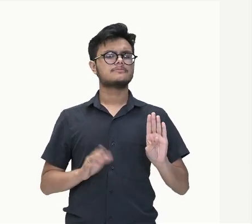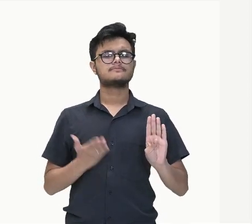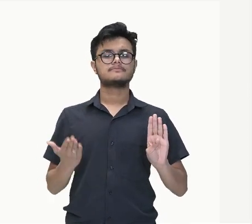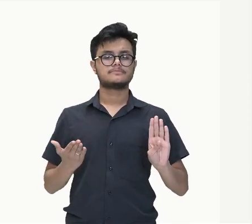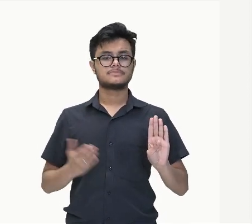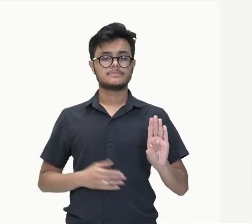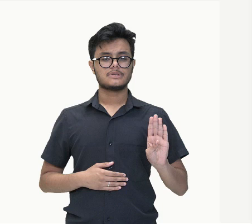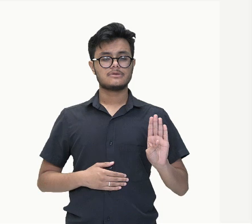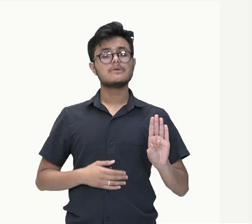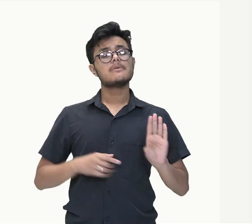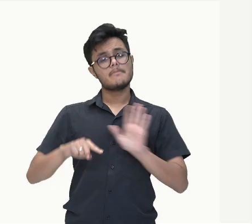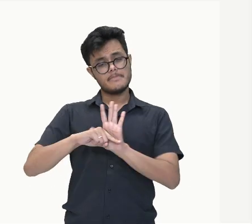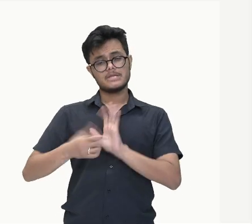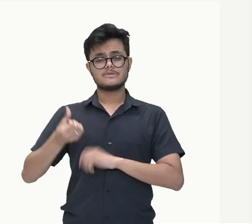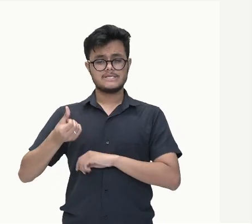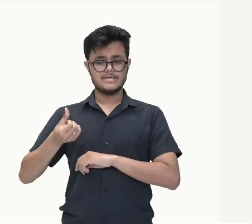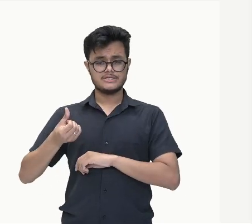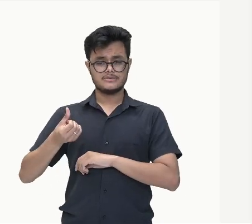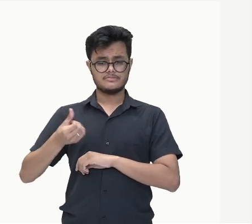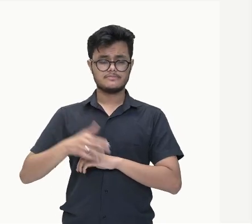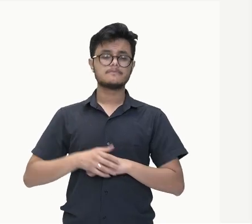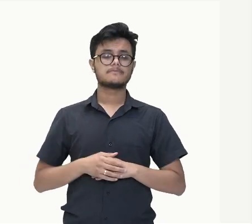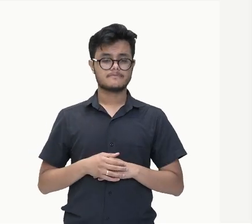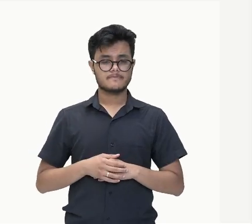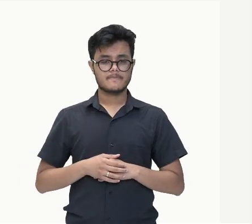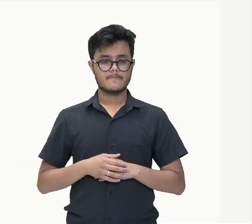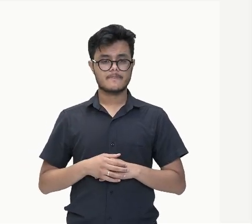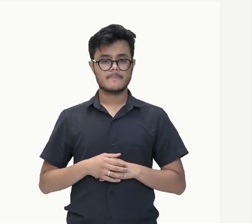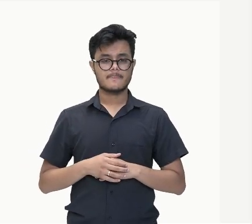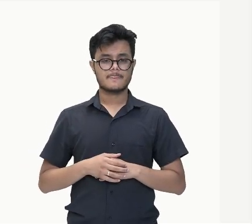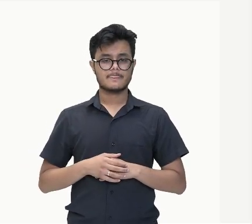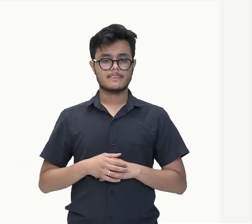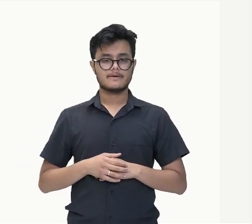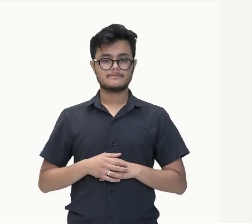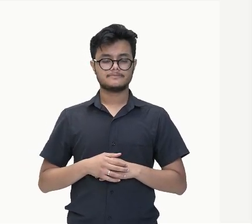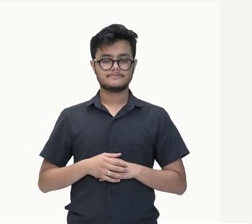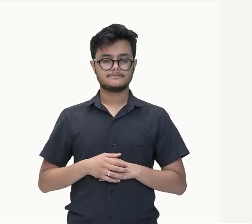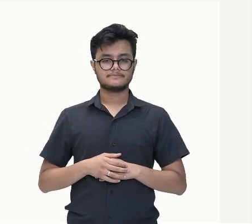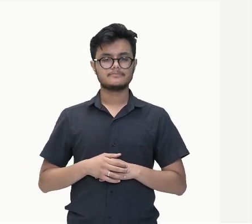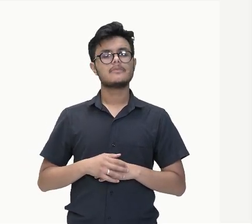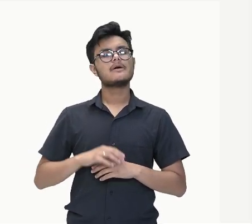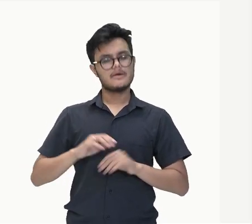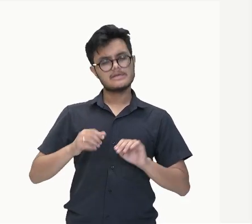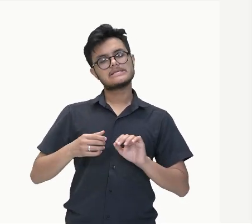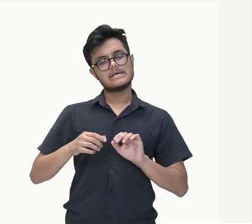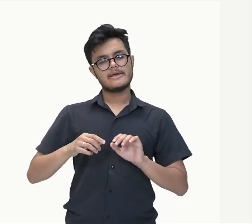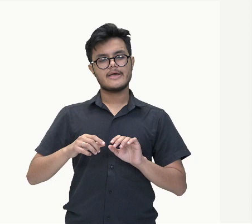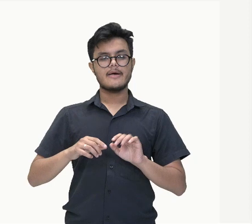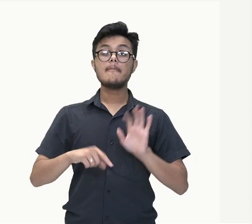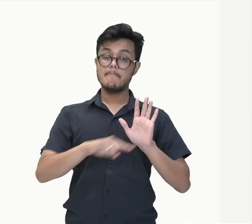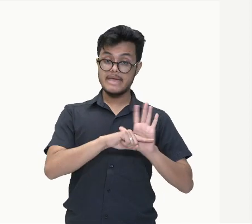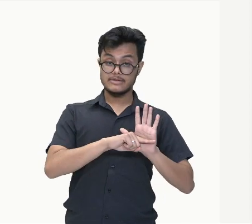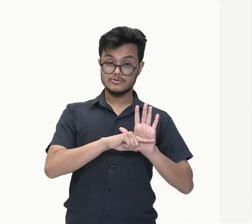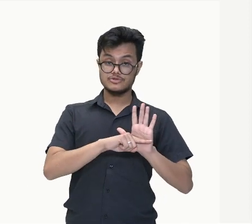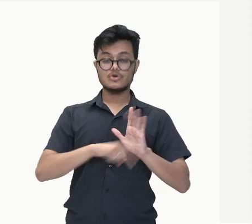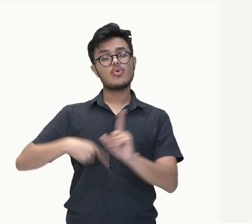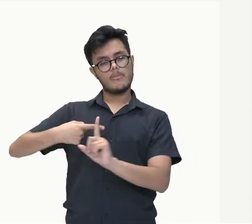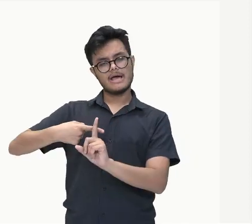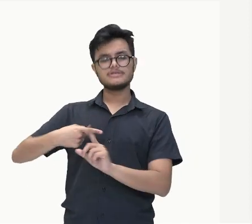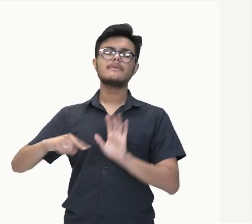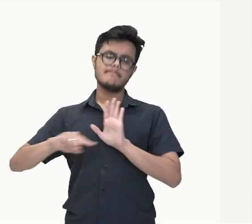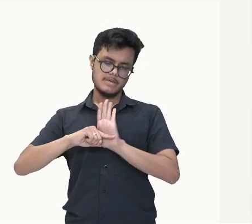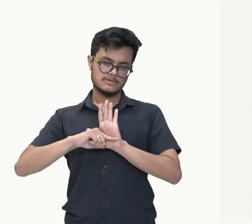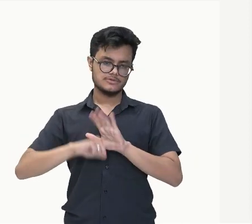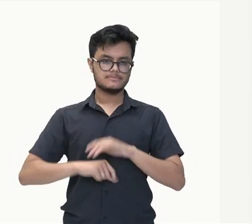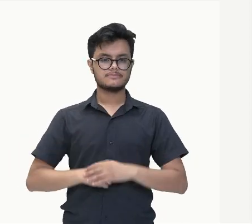B vale menos 6. Então, menos 6 com menos daqui da fórmula vai dar 6 positivo. Tudo isso